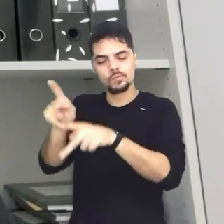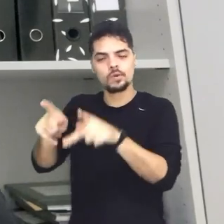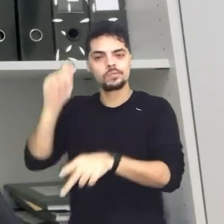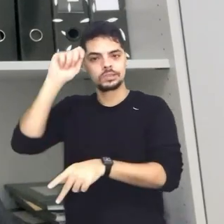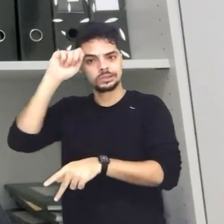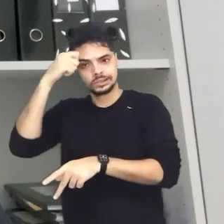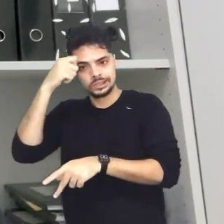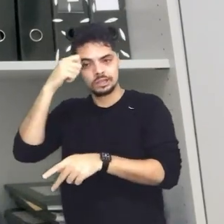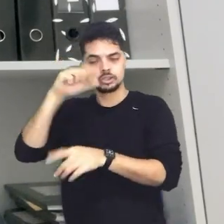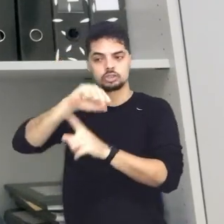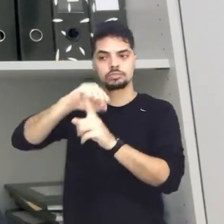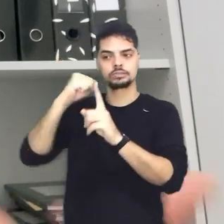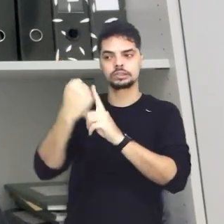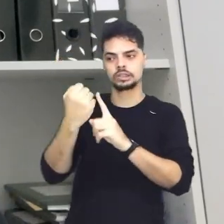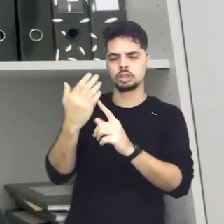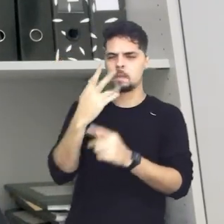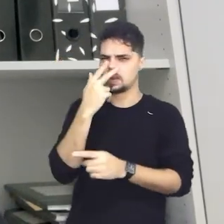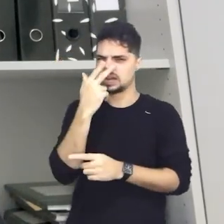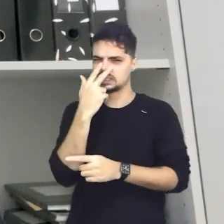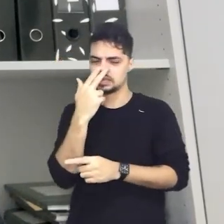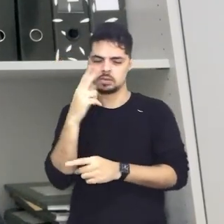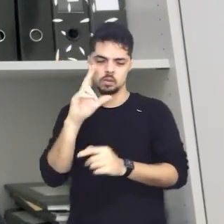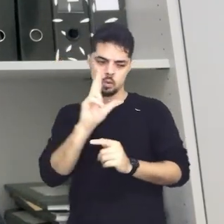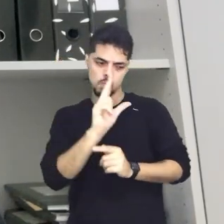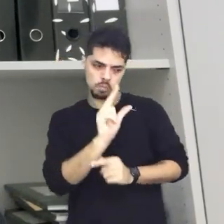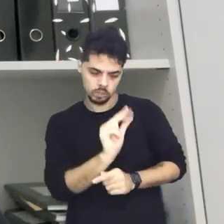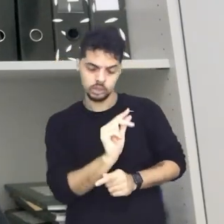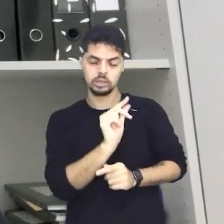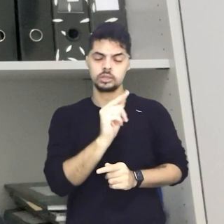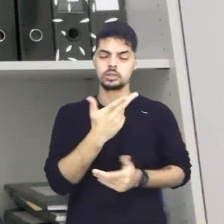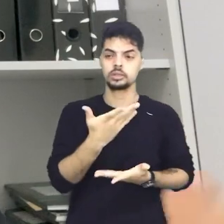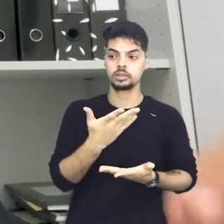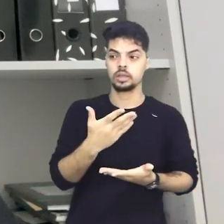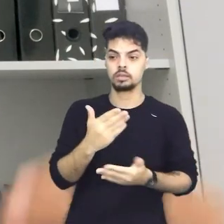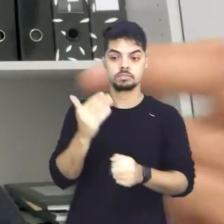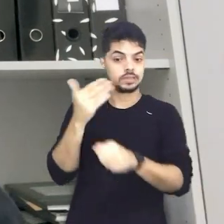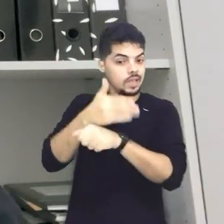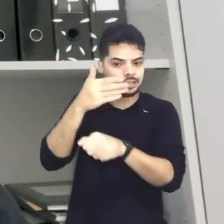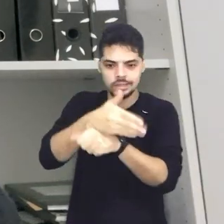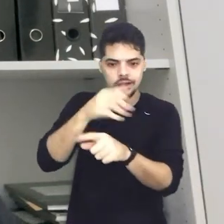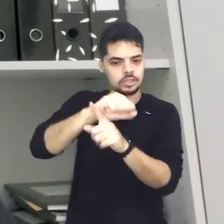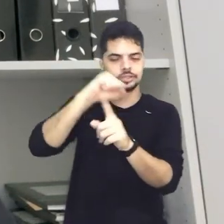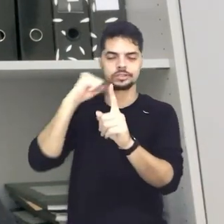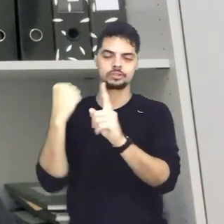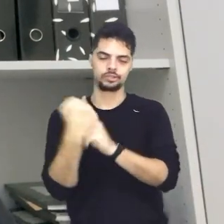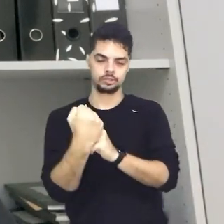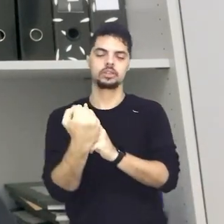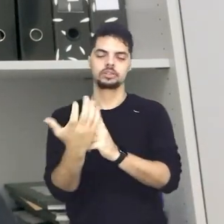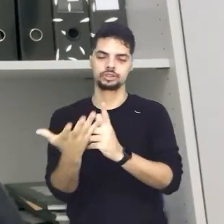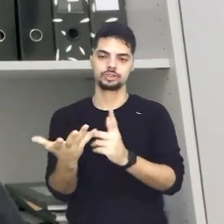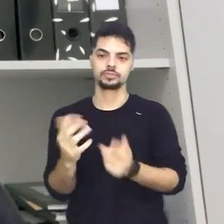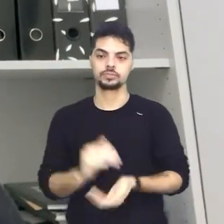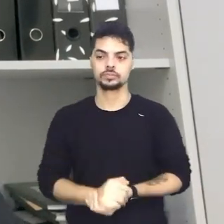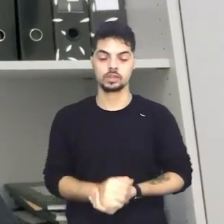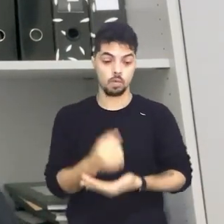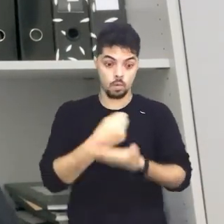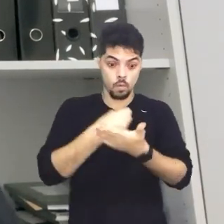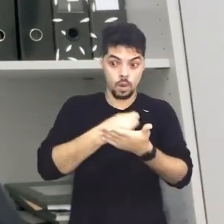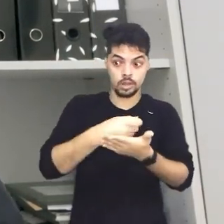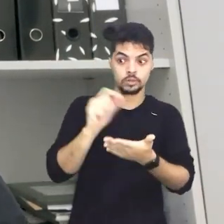mudanças que pudessem incluir essas populações socialmente no campo dos direitos e no campo da